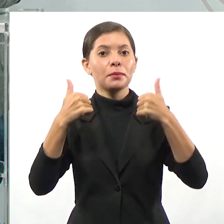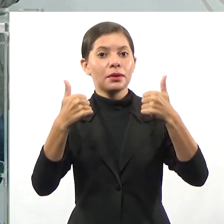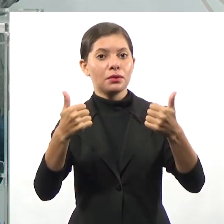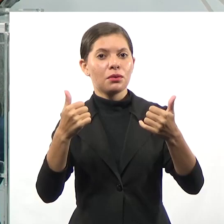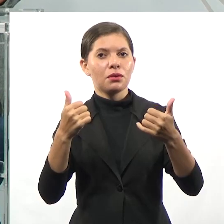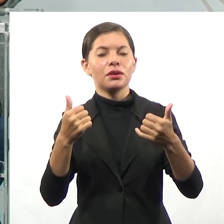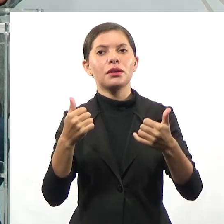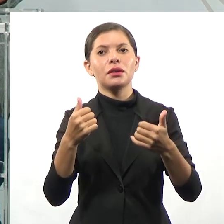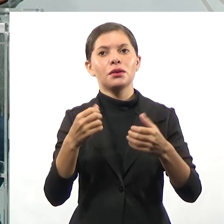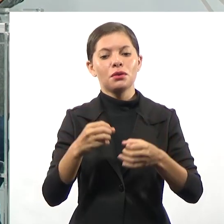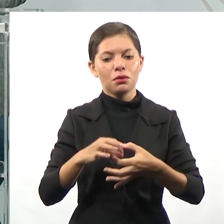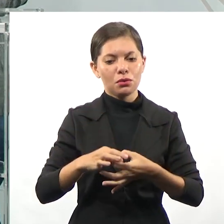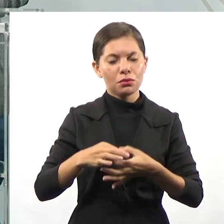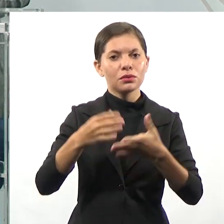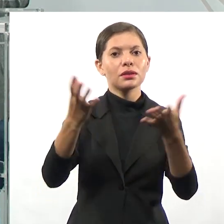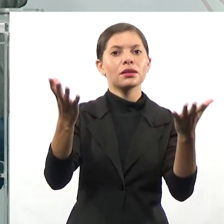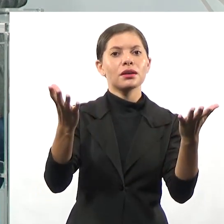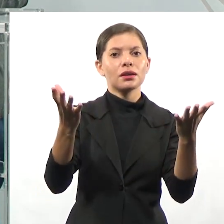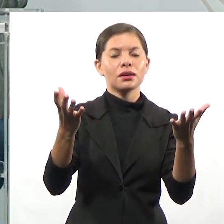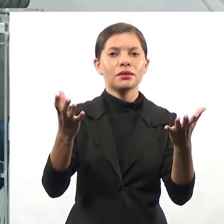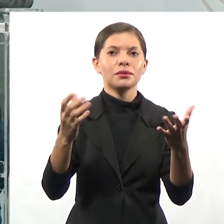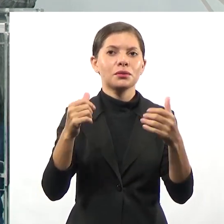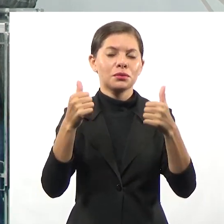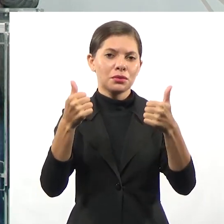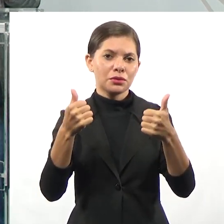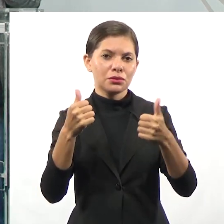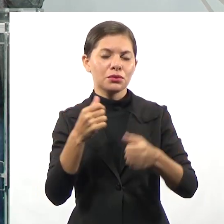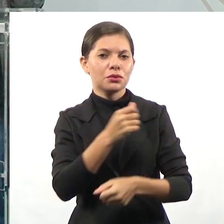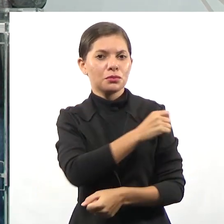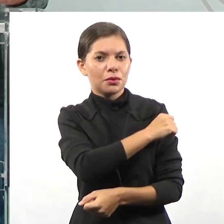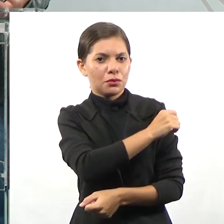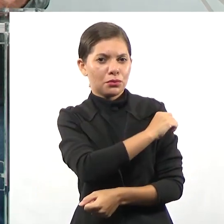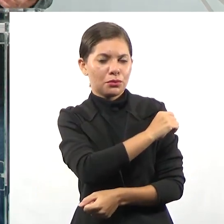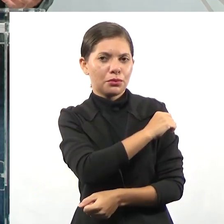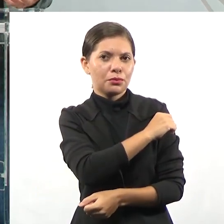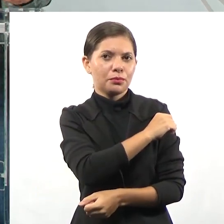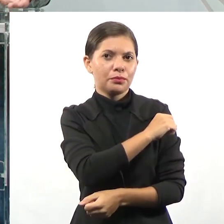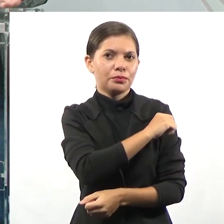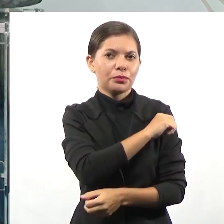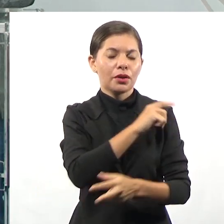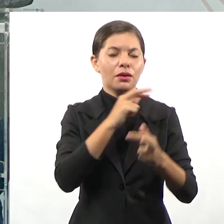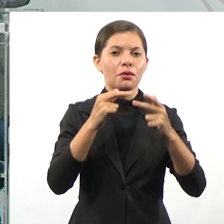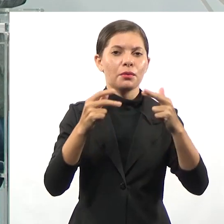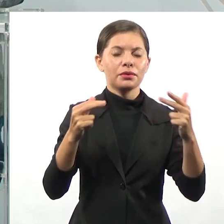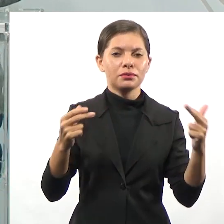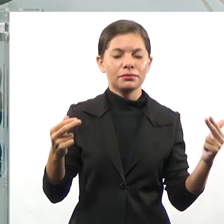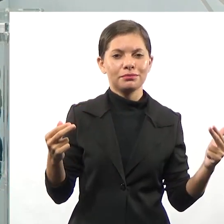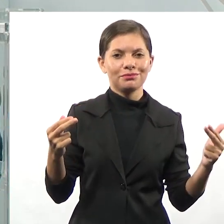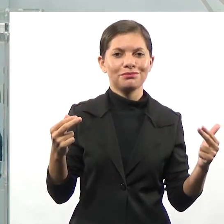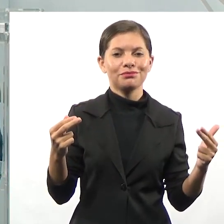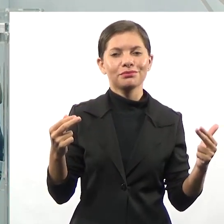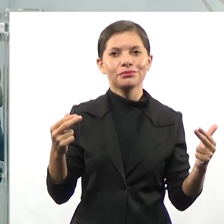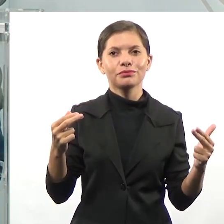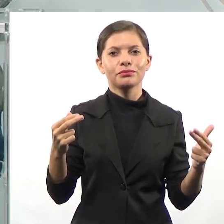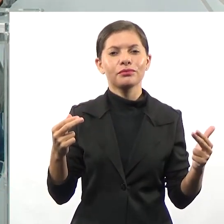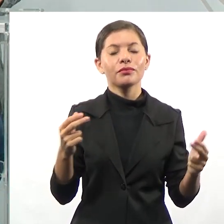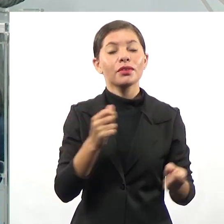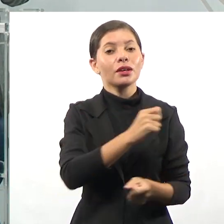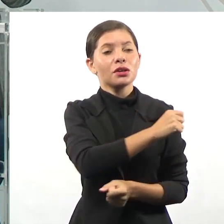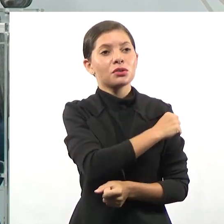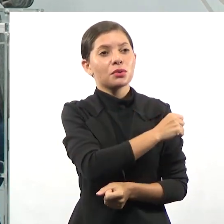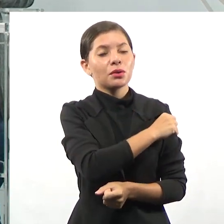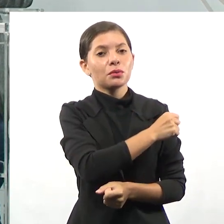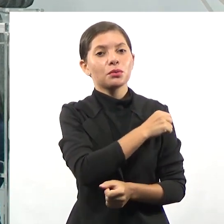do outro? E se o aluno tiver mais acesso no ambiente virtual de aprendizagem, tem mais chances de aprovação.